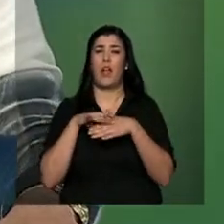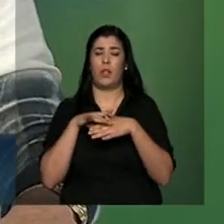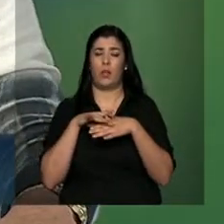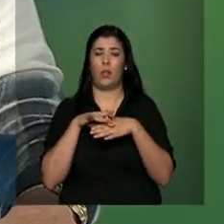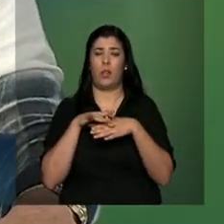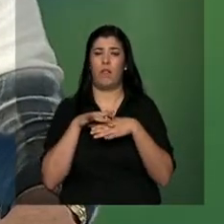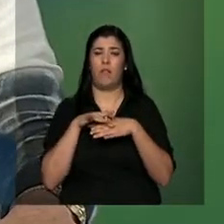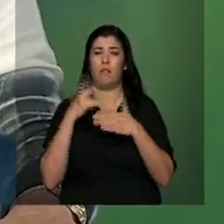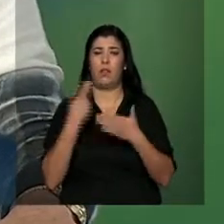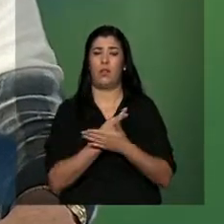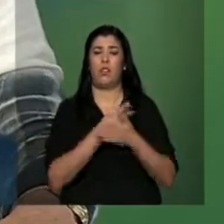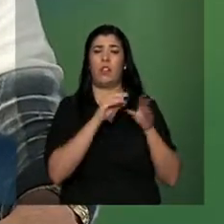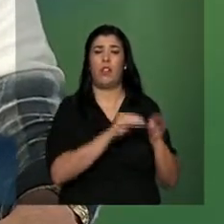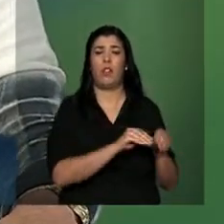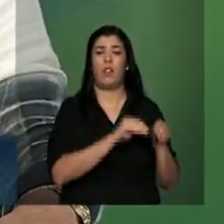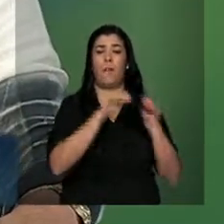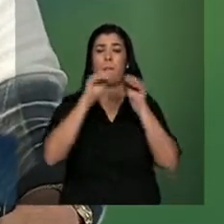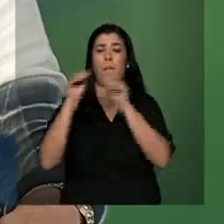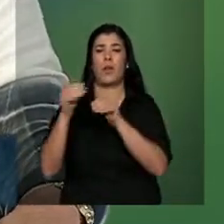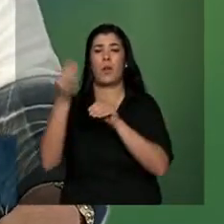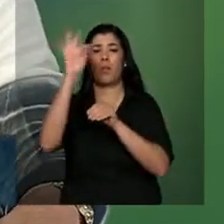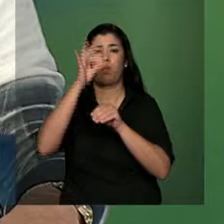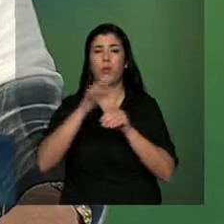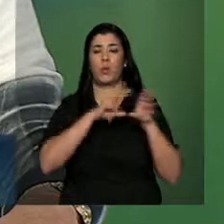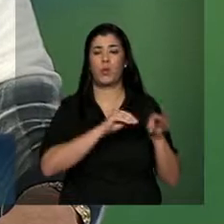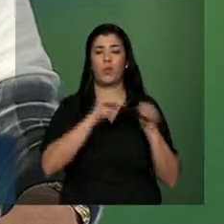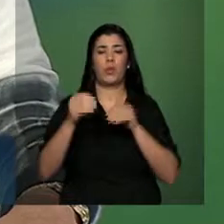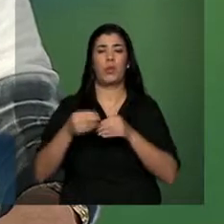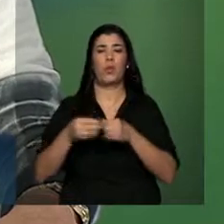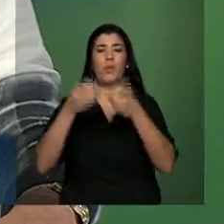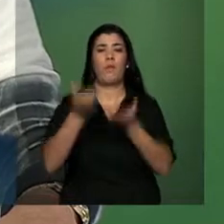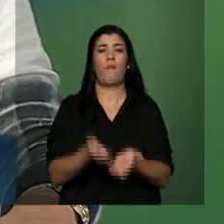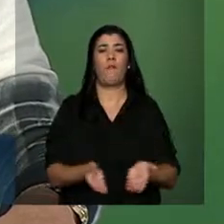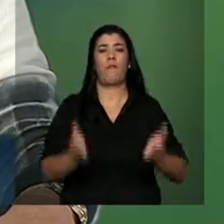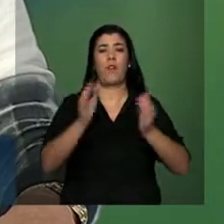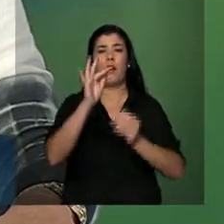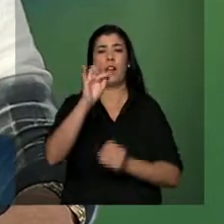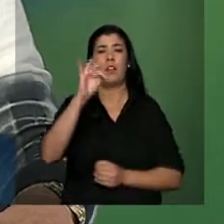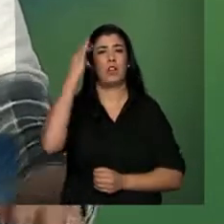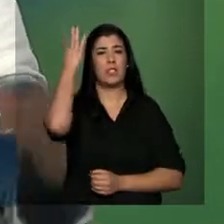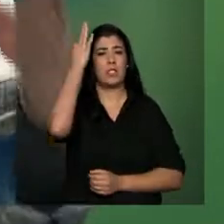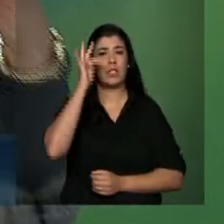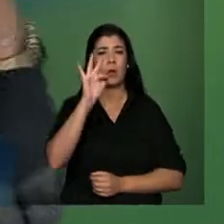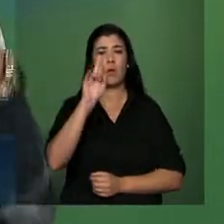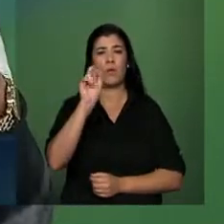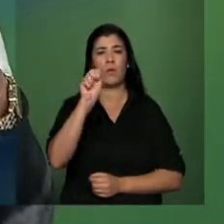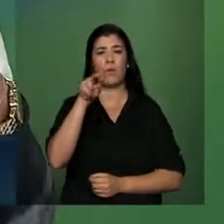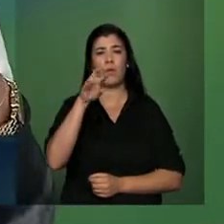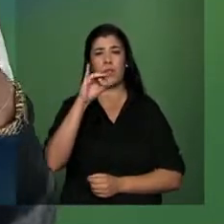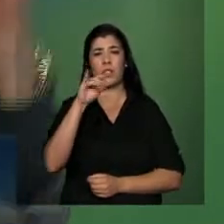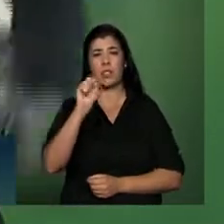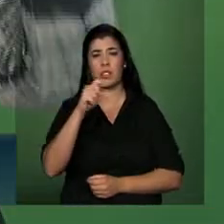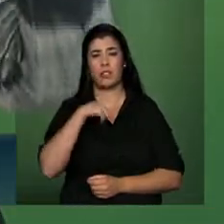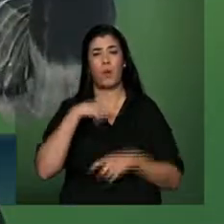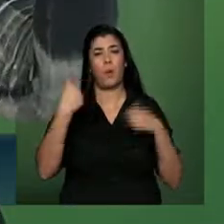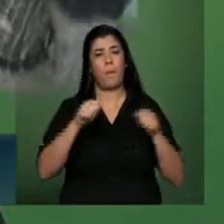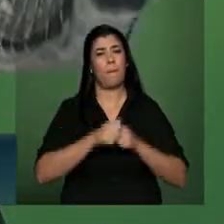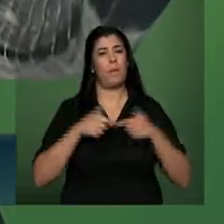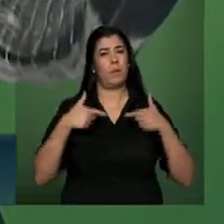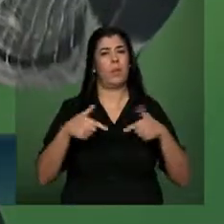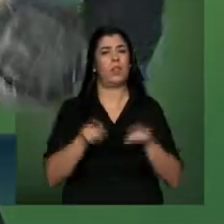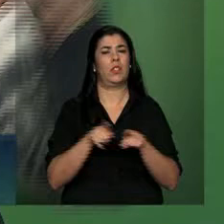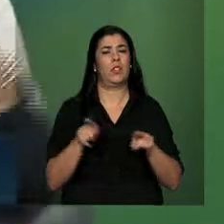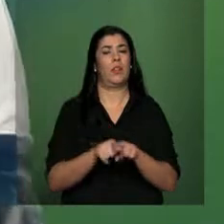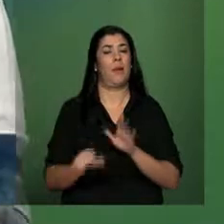Vale do São Francisco, para as outras regiões do país que precisam desse combate. Então, nós vamos usar esse dinheiro em Roraima